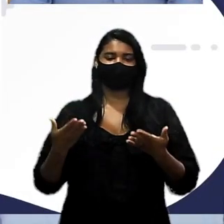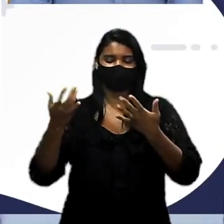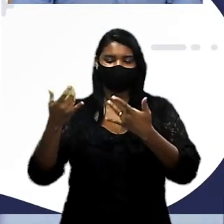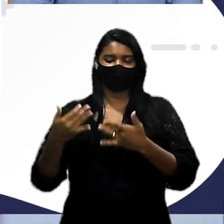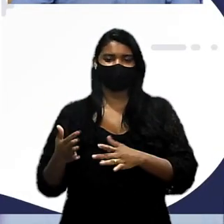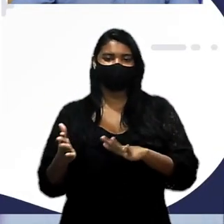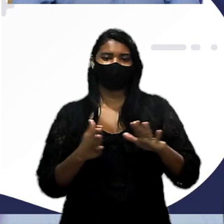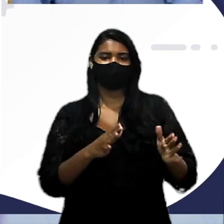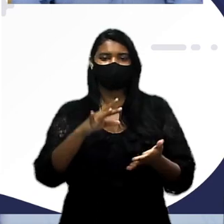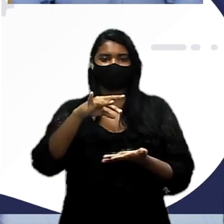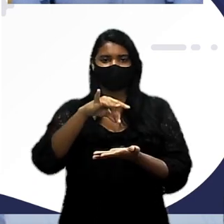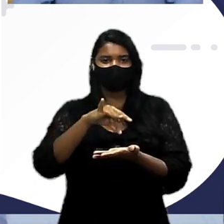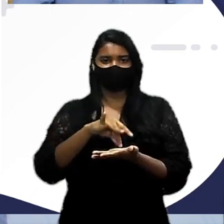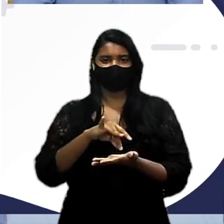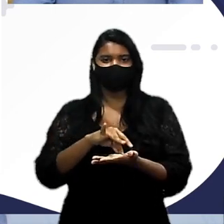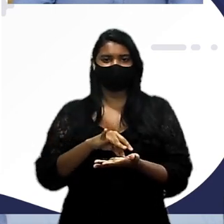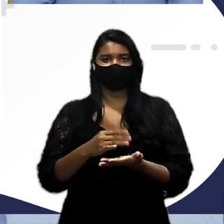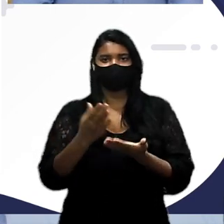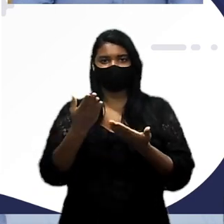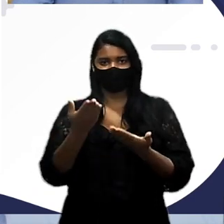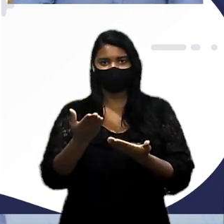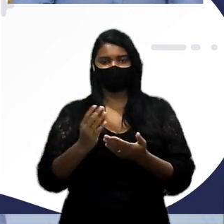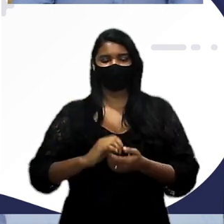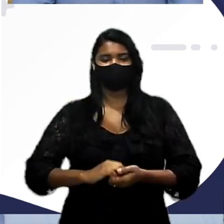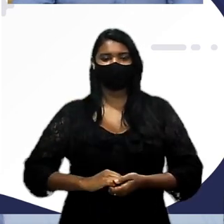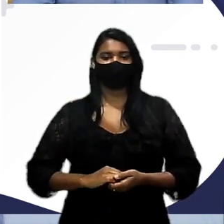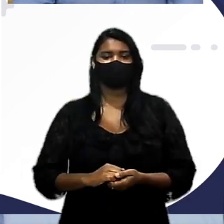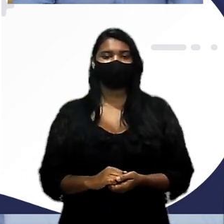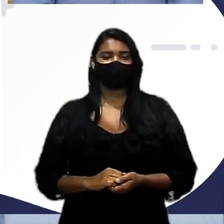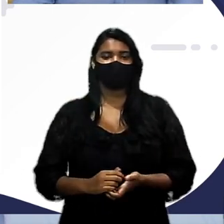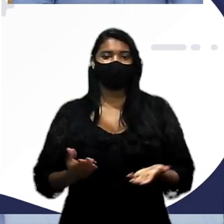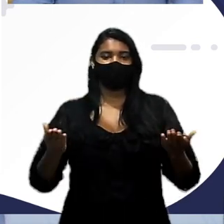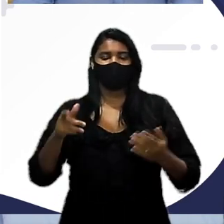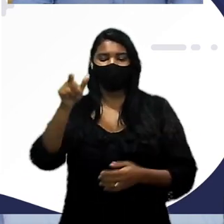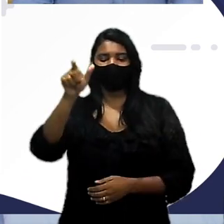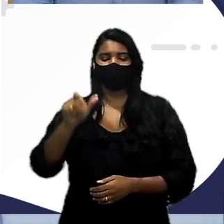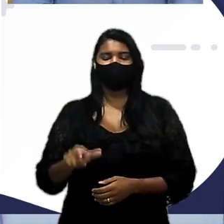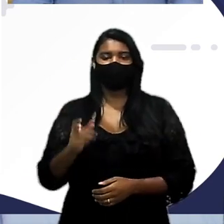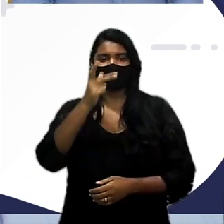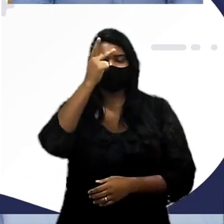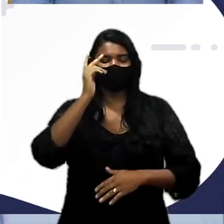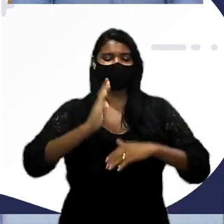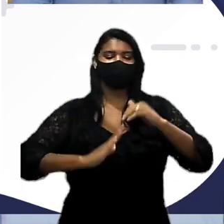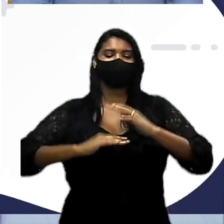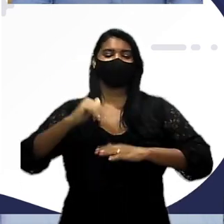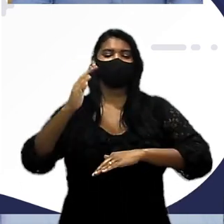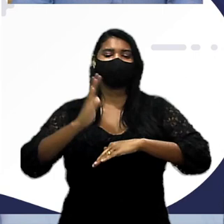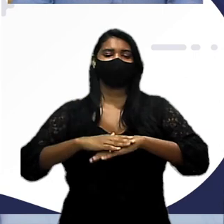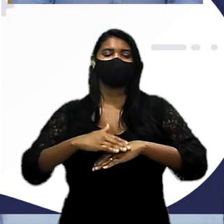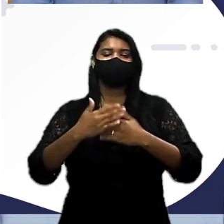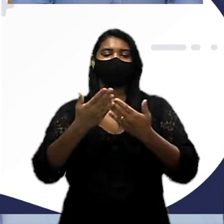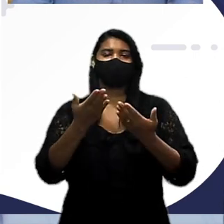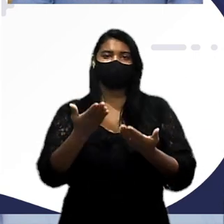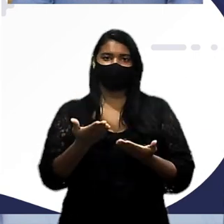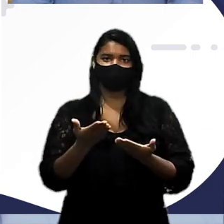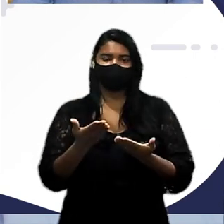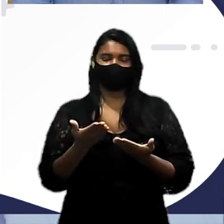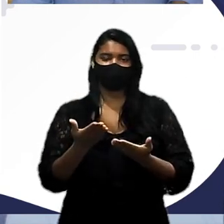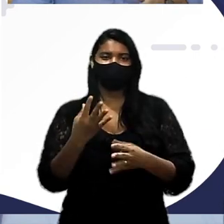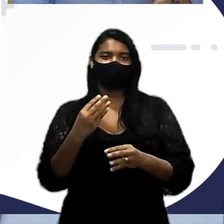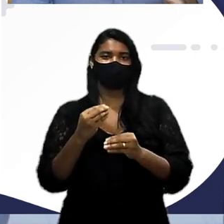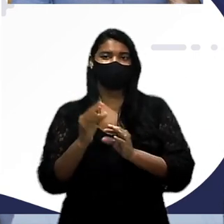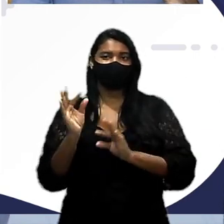Não faz sentido você, enquanto pessoa, enquanto profissional, você